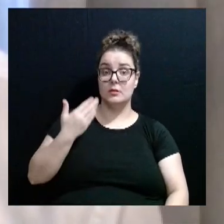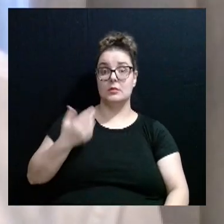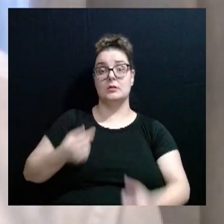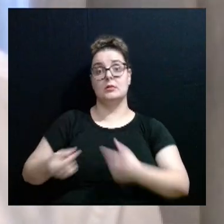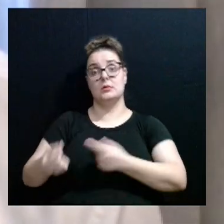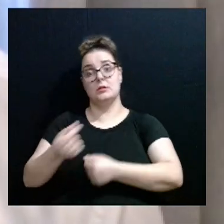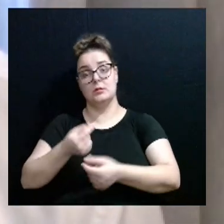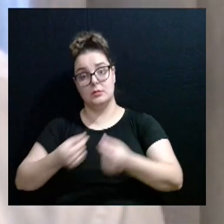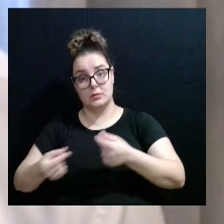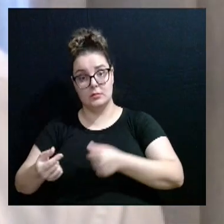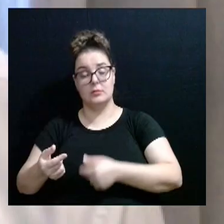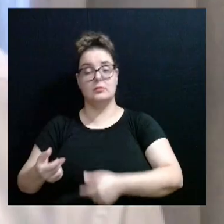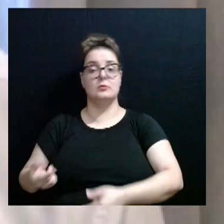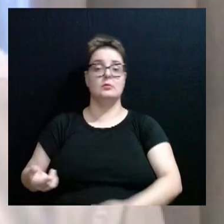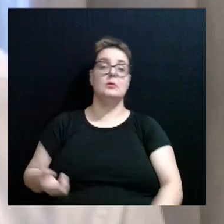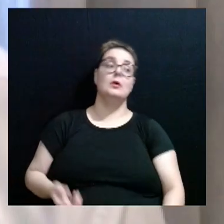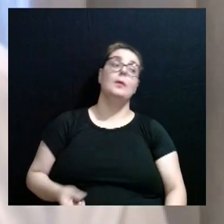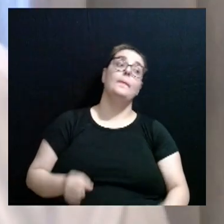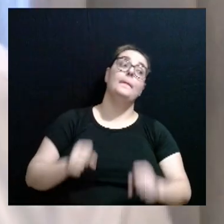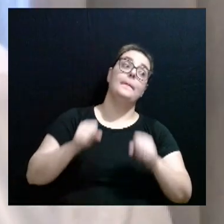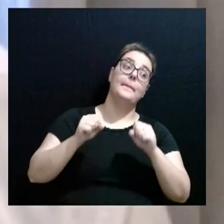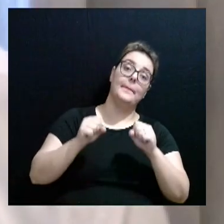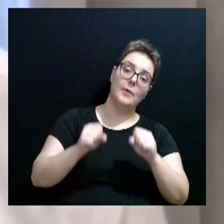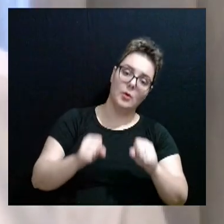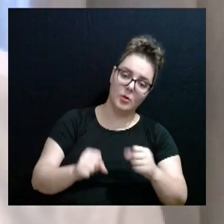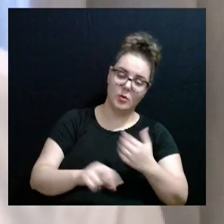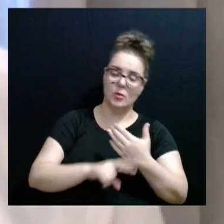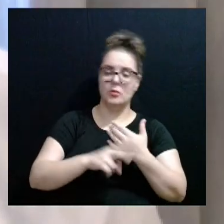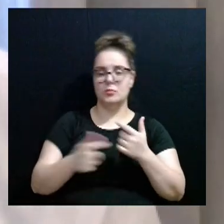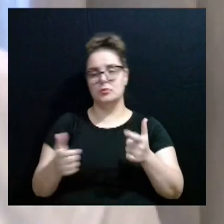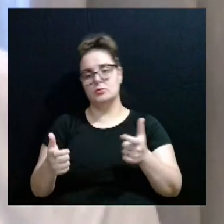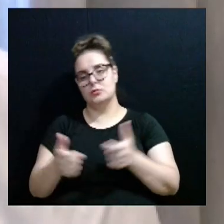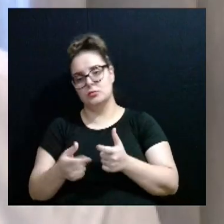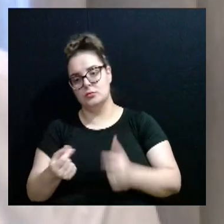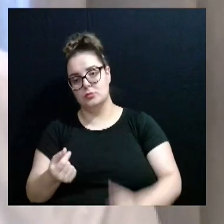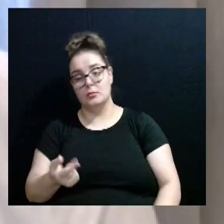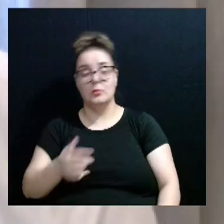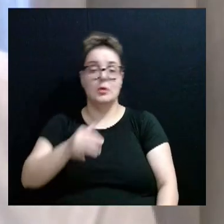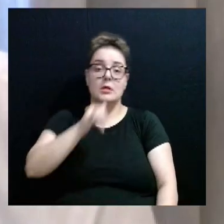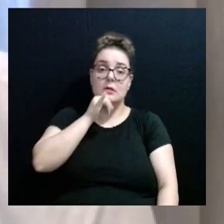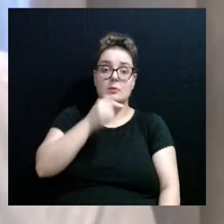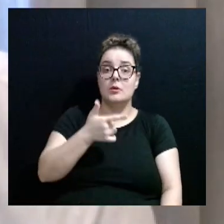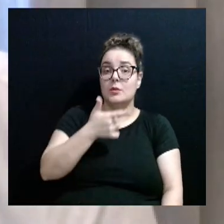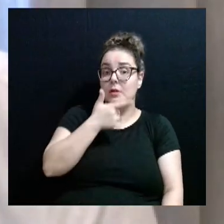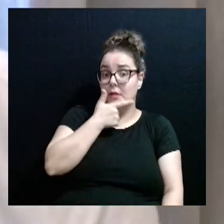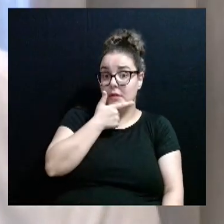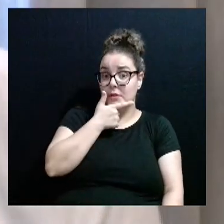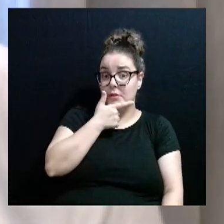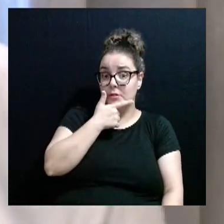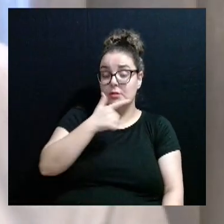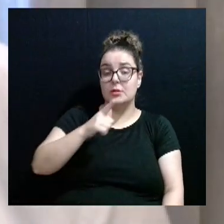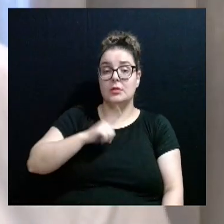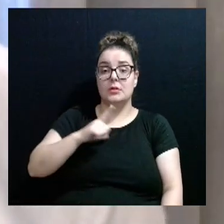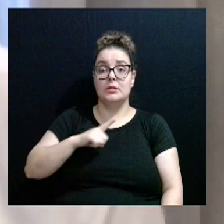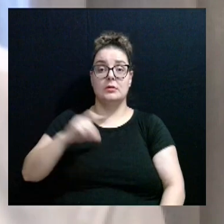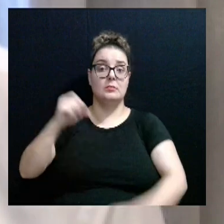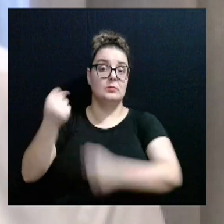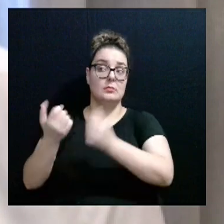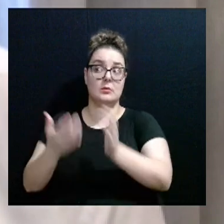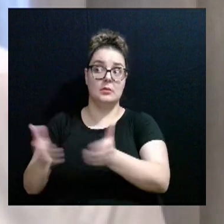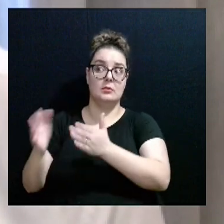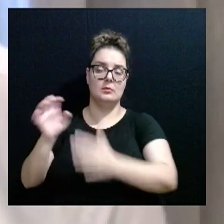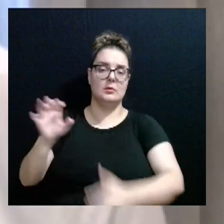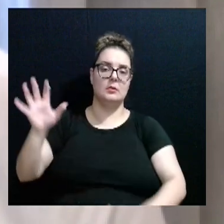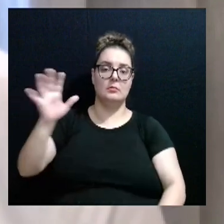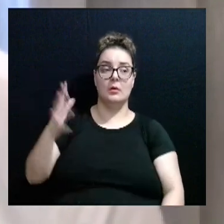causar, sim, uma redução de preço. Por exemplo, queijo, que você tem uma fabricação importante na Europa, né? Ah, mas então o